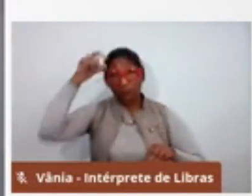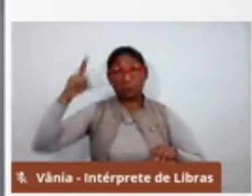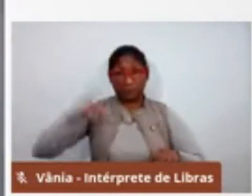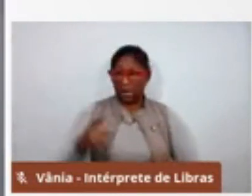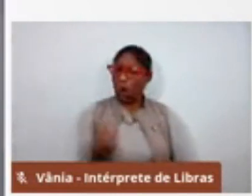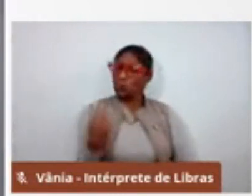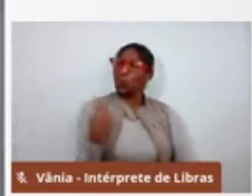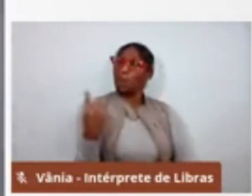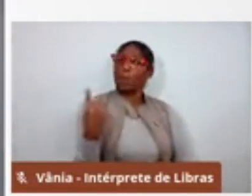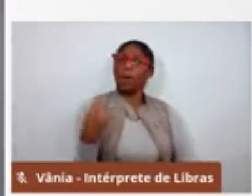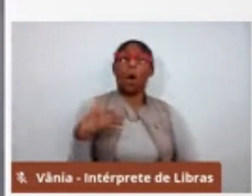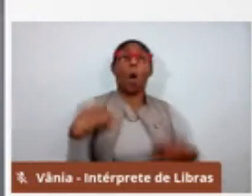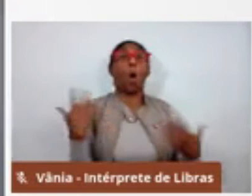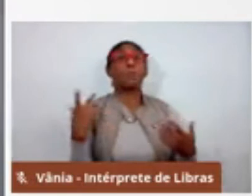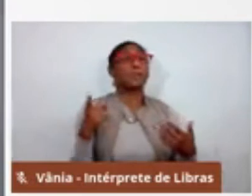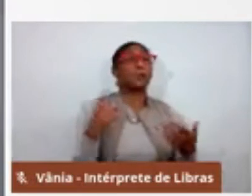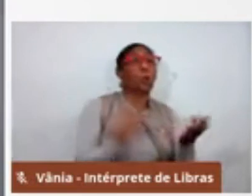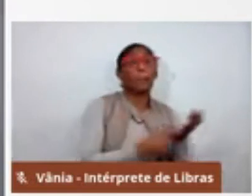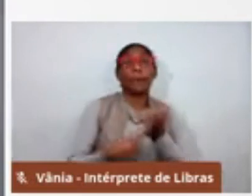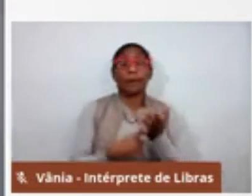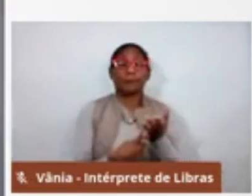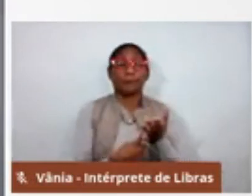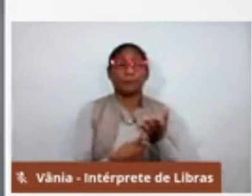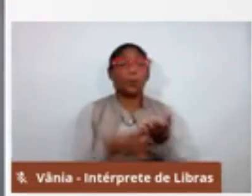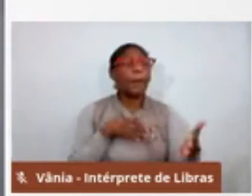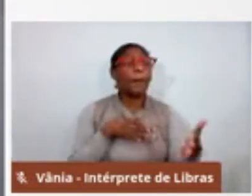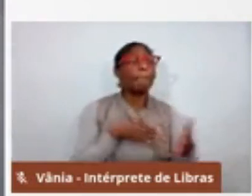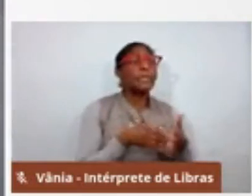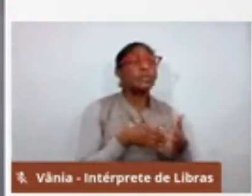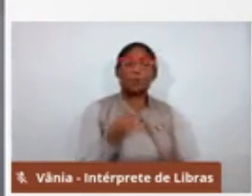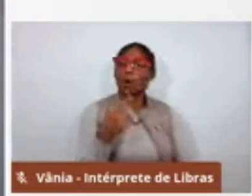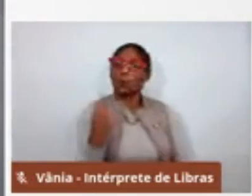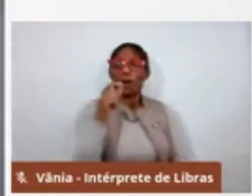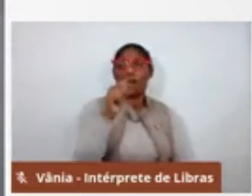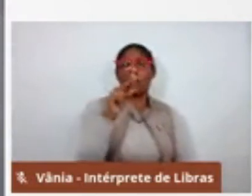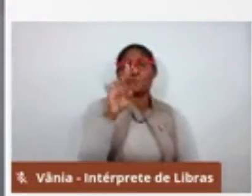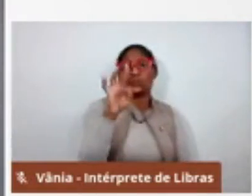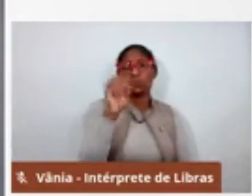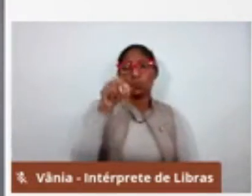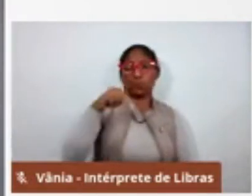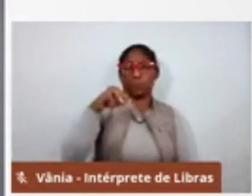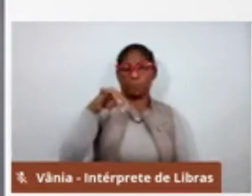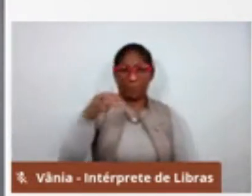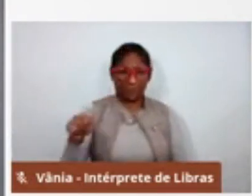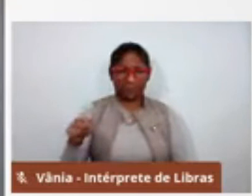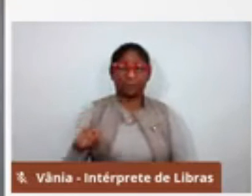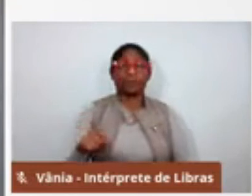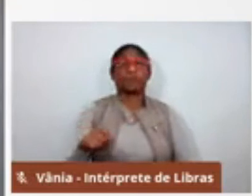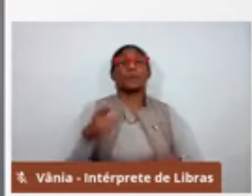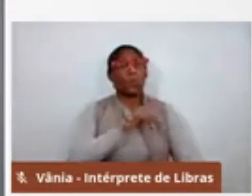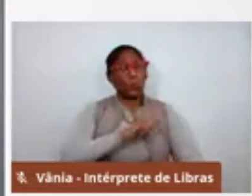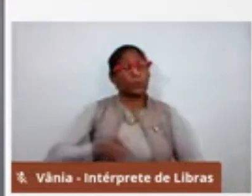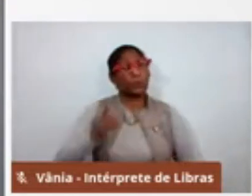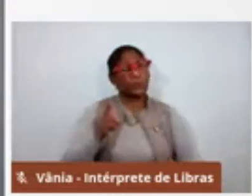agir em sintonia nas regiões? E qual é o limite dessa autonomia? Na mesma linha, o Vinícius Peraça, do Diário Popular, lembra que o governo sempre justificou o modelo